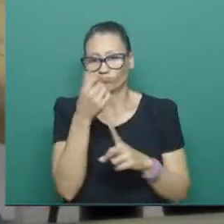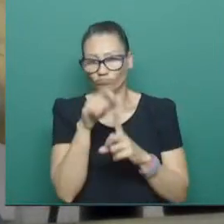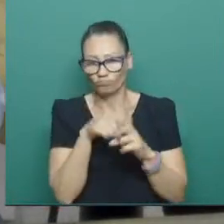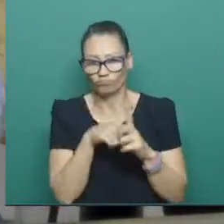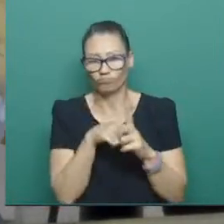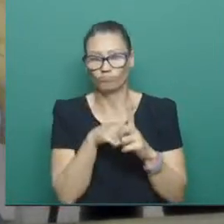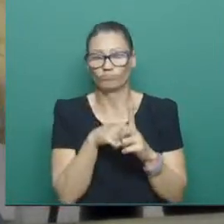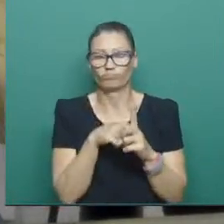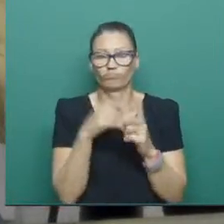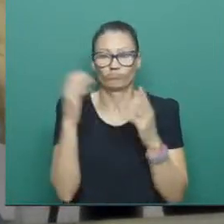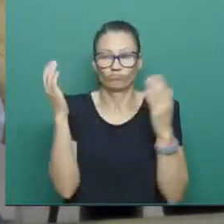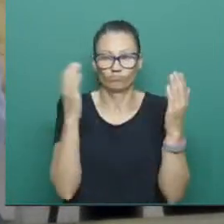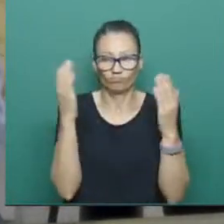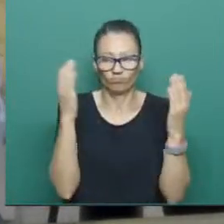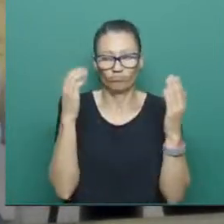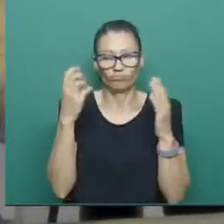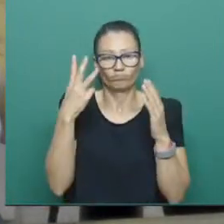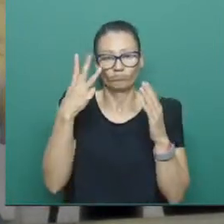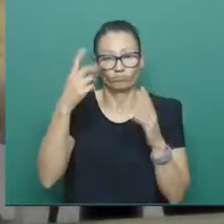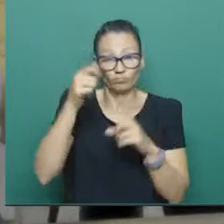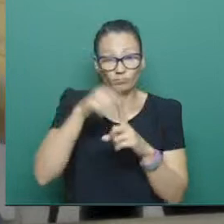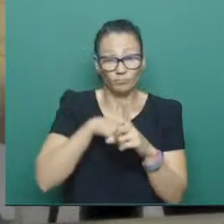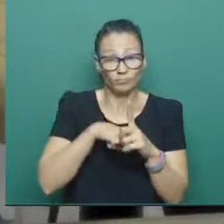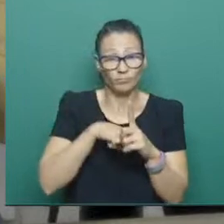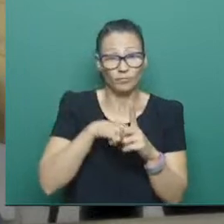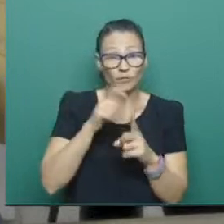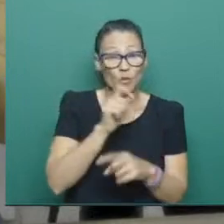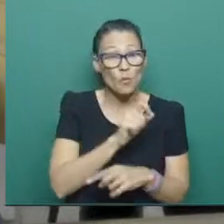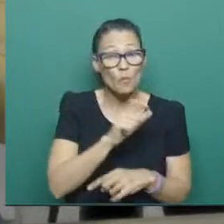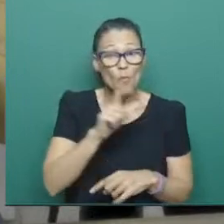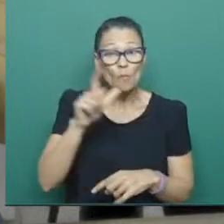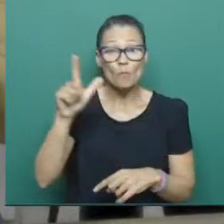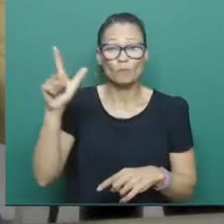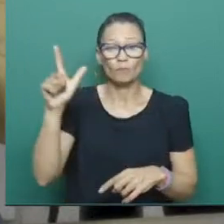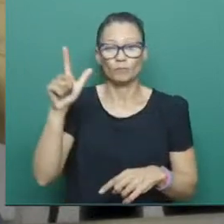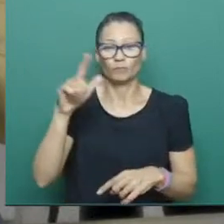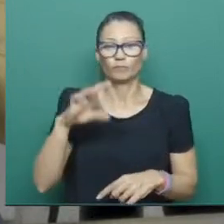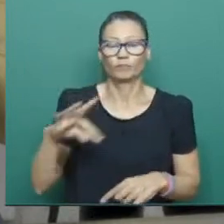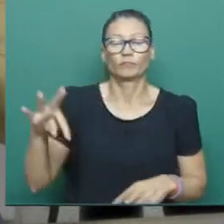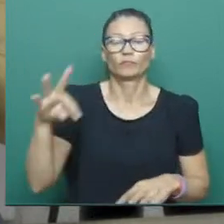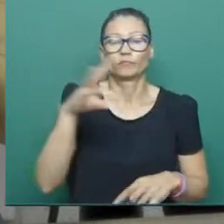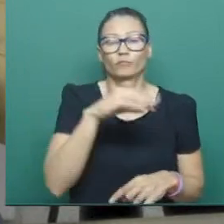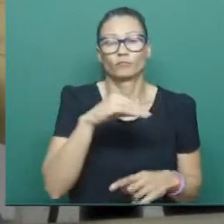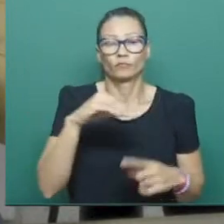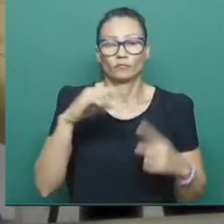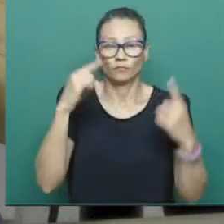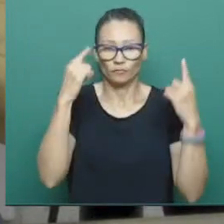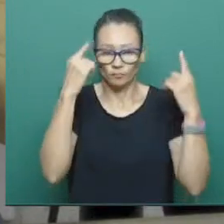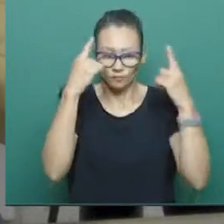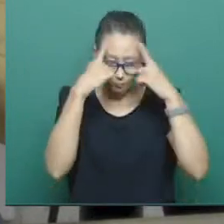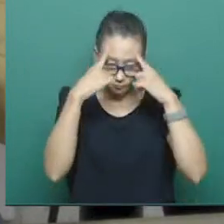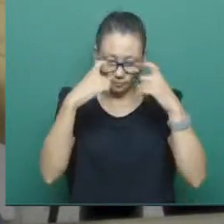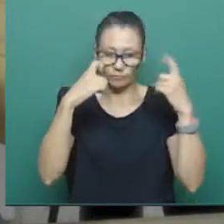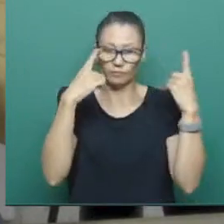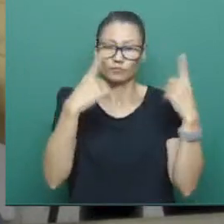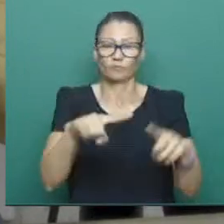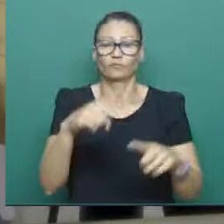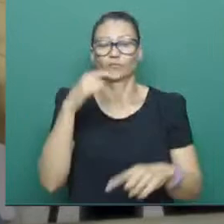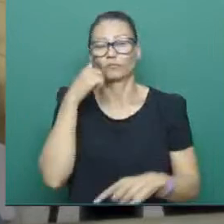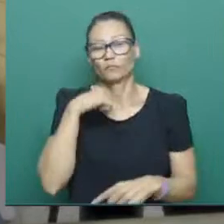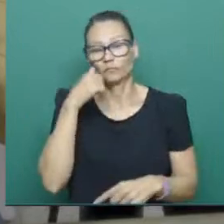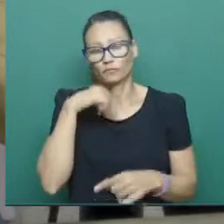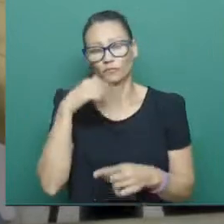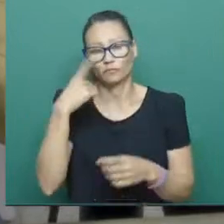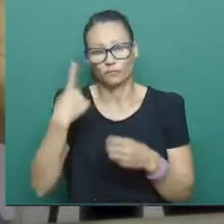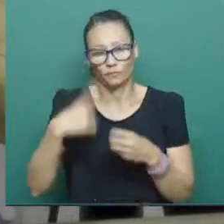esse trimestre. E esse trimestre teve um aumento em todos os índices de violência contra a mulher aqui na cidade de São Paulo. Então, assim, não é